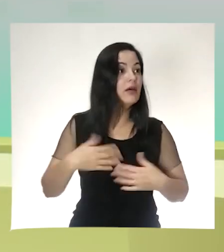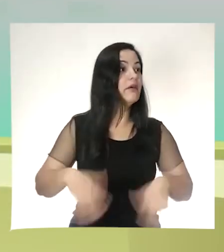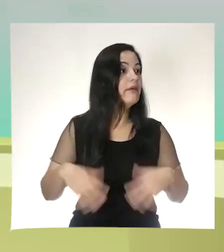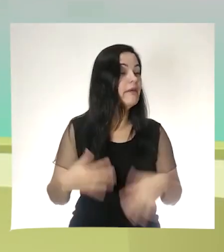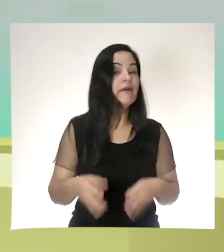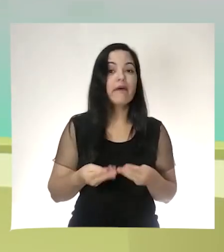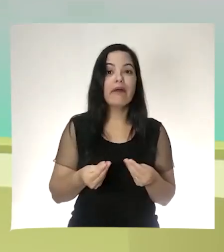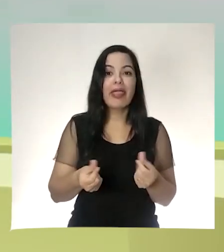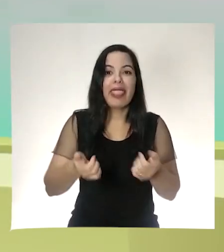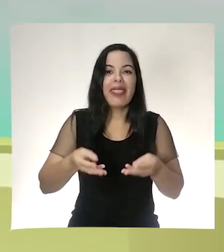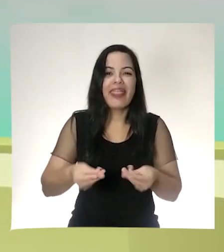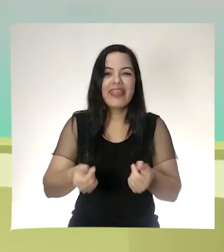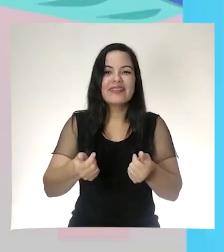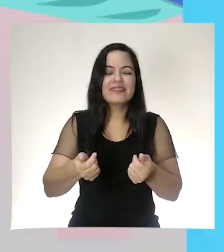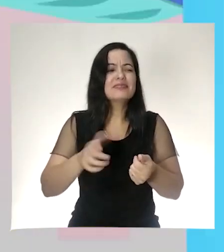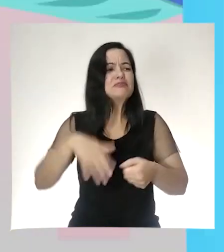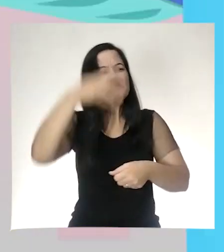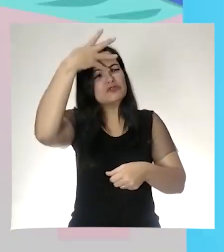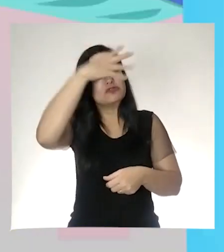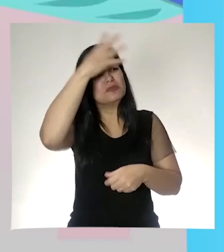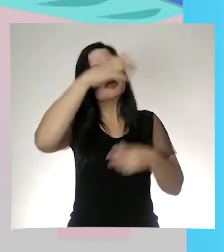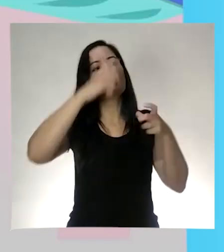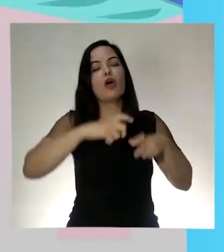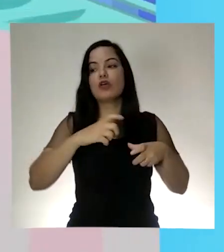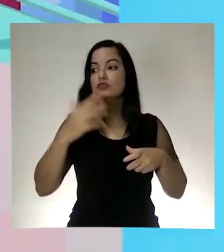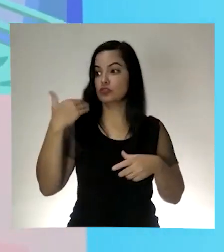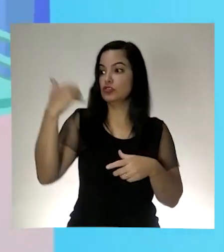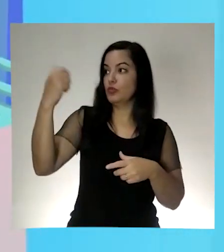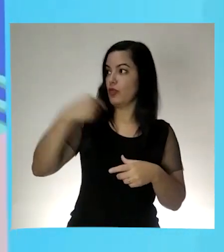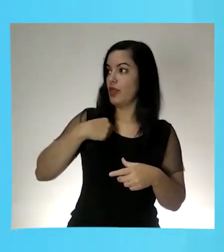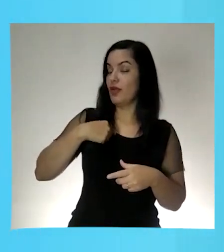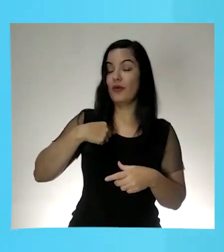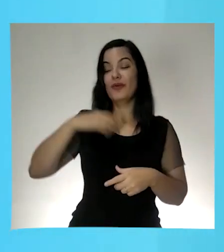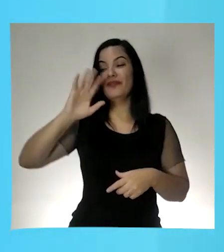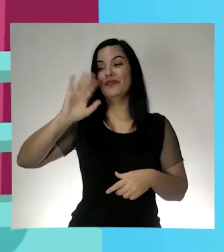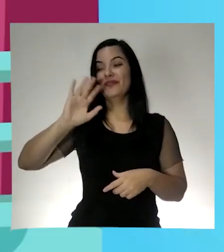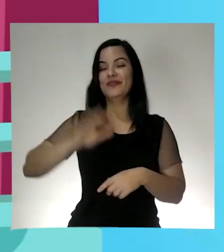deslizante. Onde está o Júpiter? Chamou a Luna.